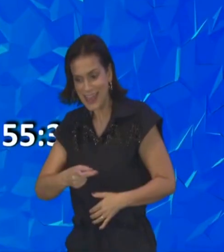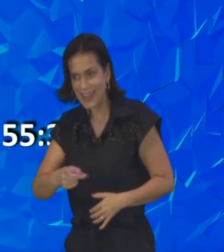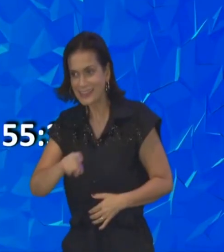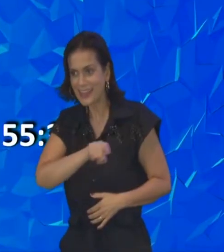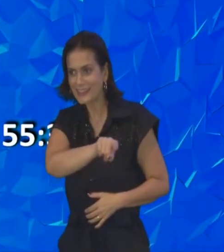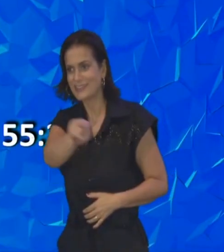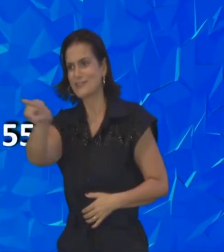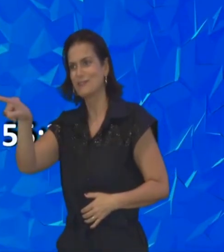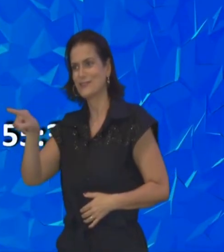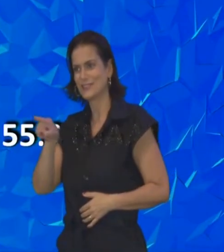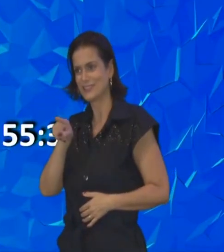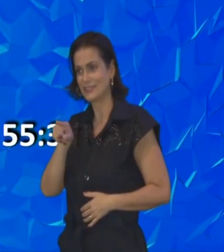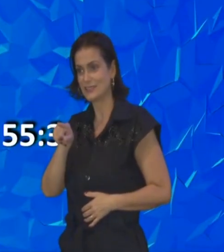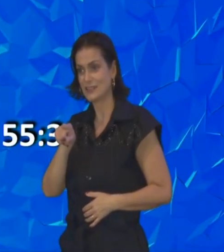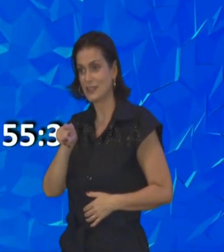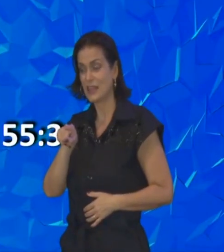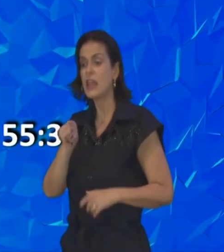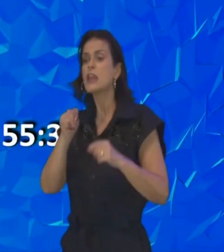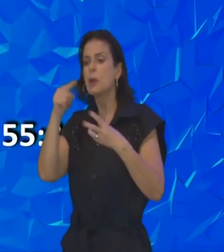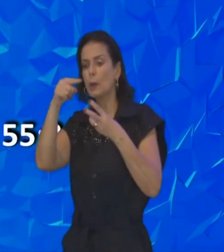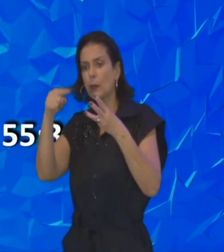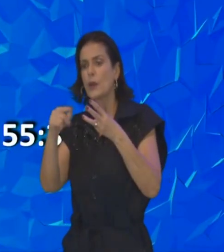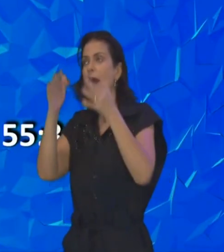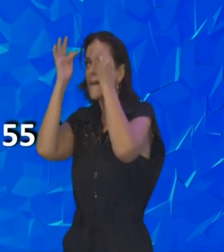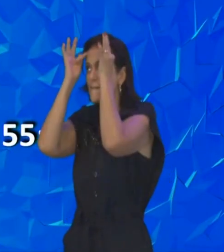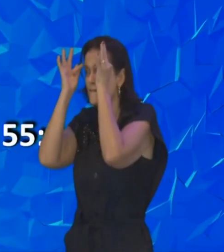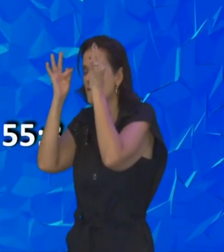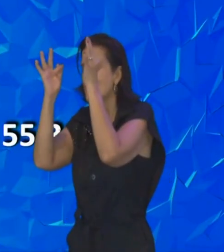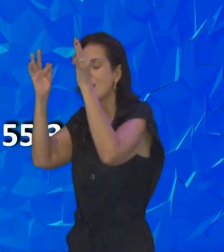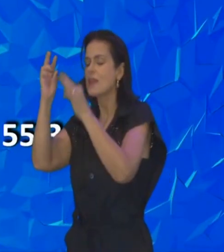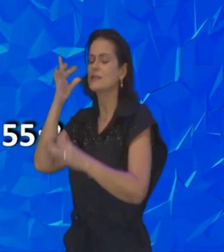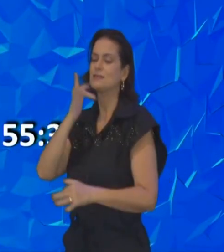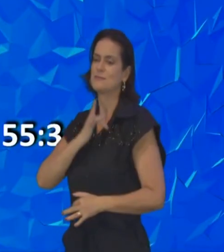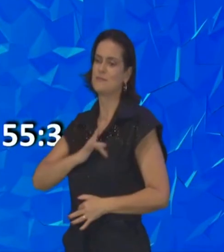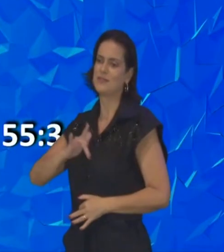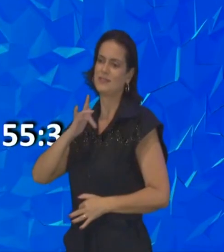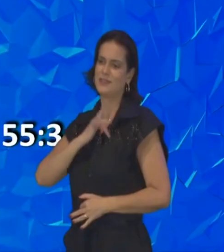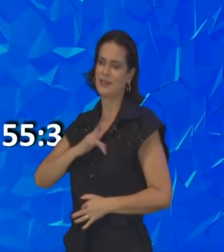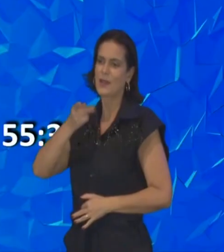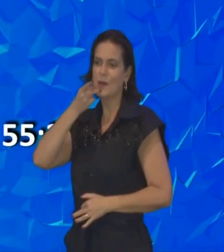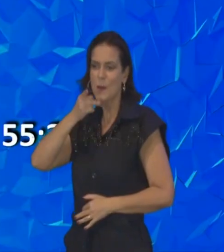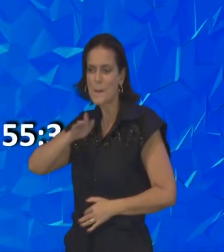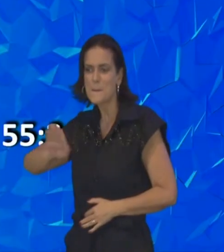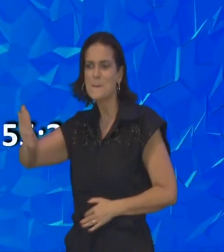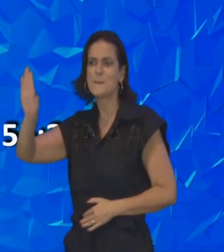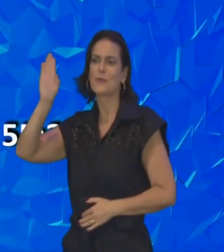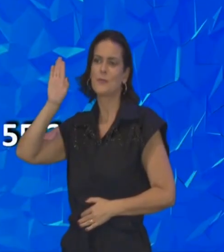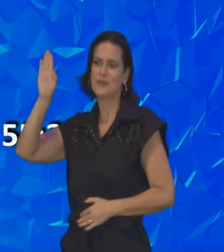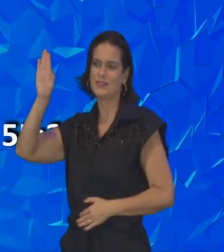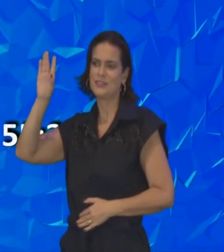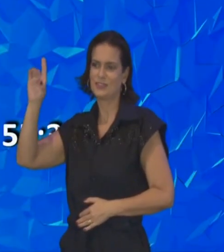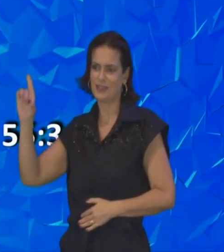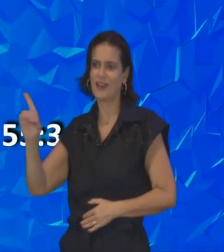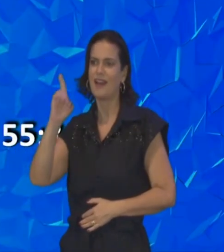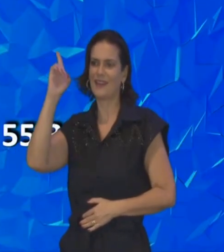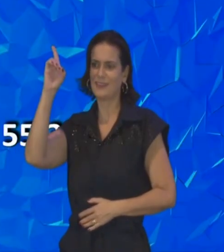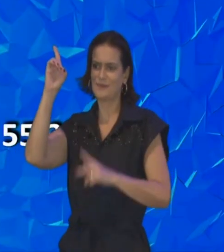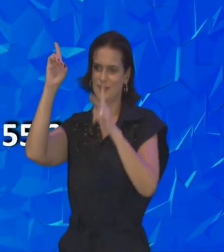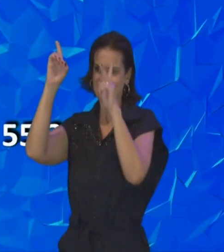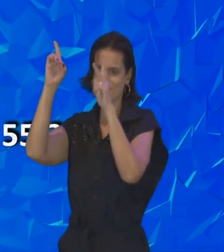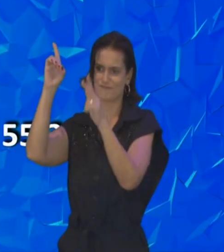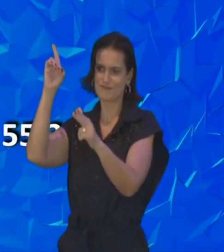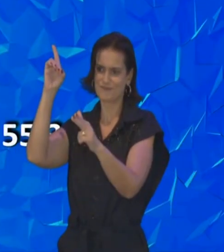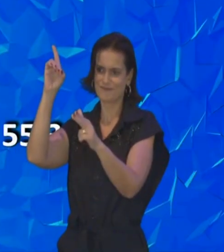vocês, que consiste nas fiéis misericórdias prometidas a Davi.